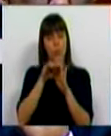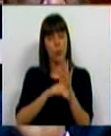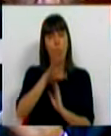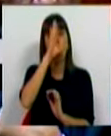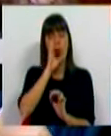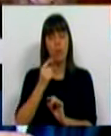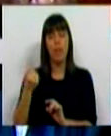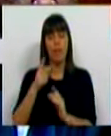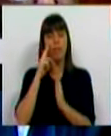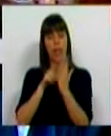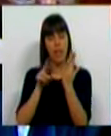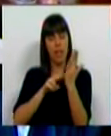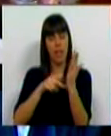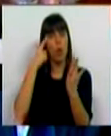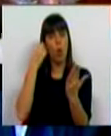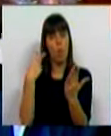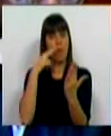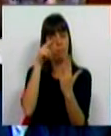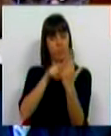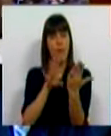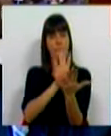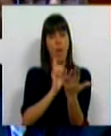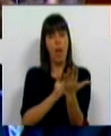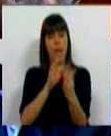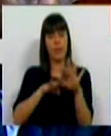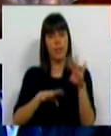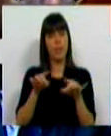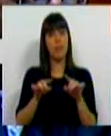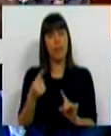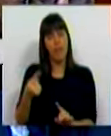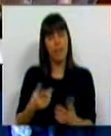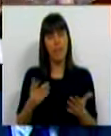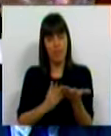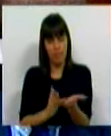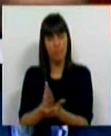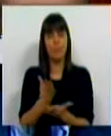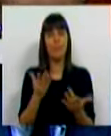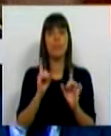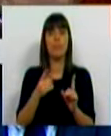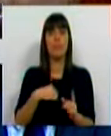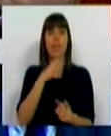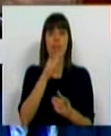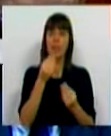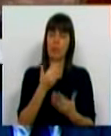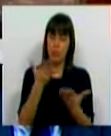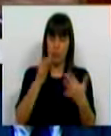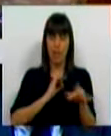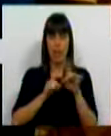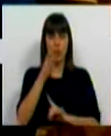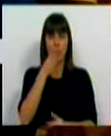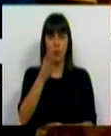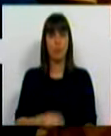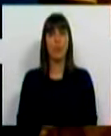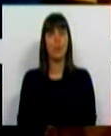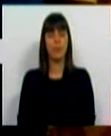programa de Governo deve ser lido, deve ser entendido e que esses exercícios devem ser prosseguidos. Isto queria dizer. Muito obrigado, Sr. Deputado.